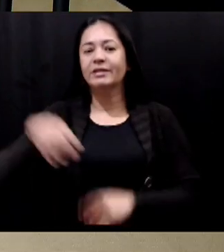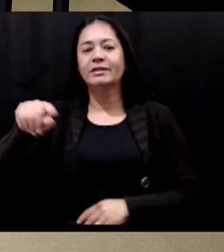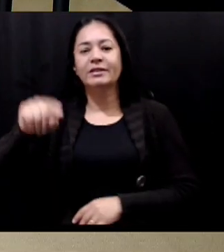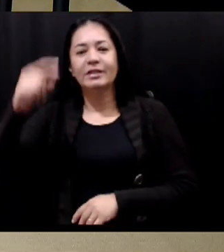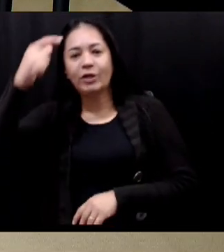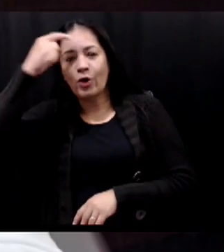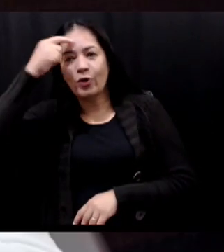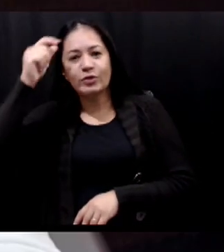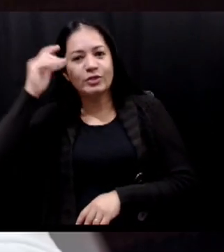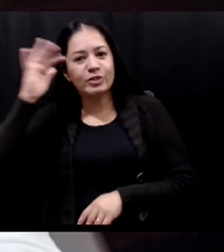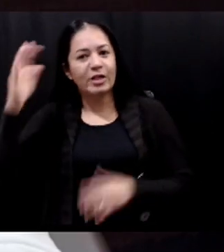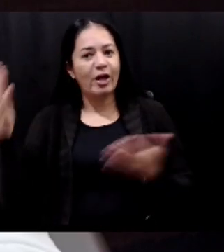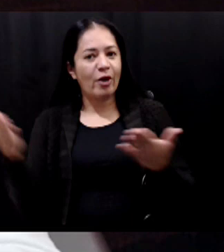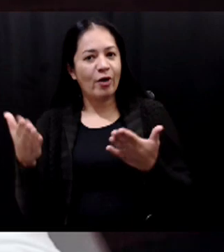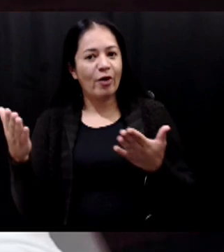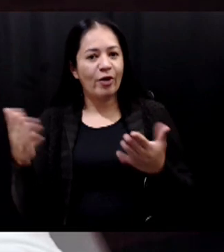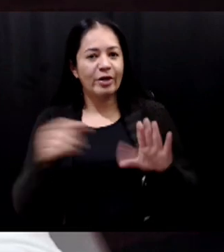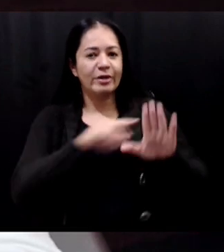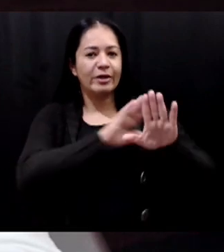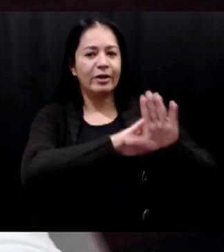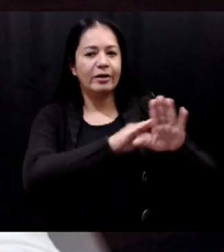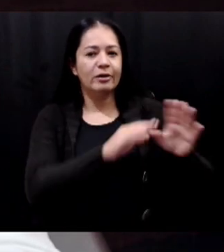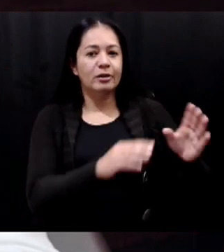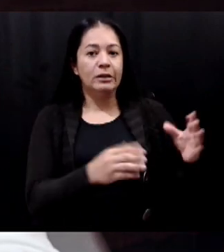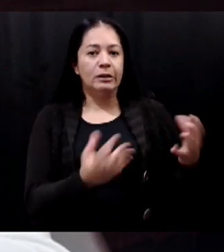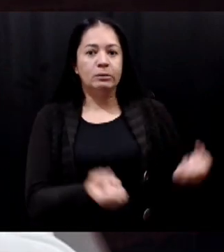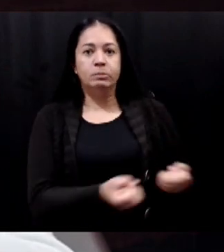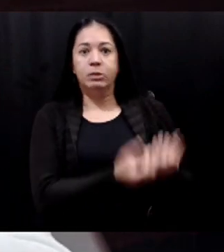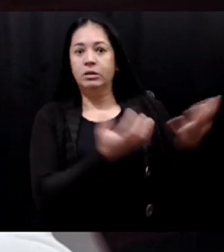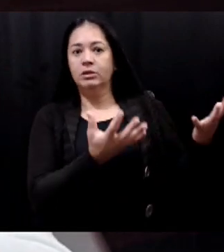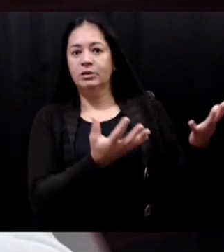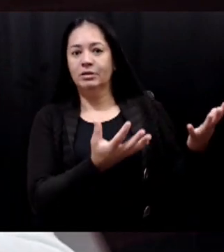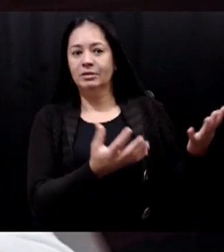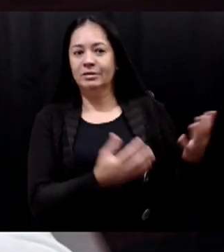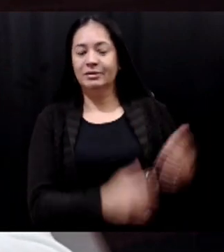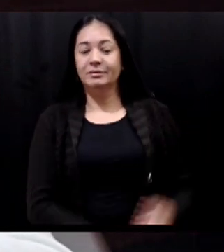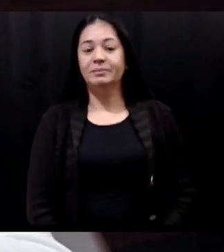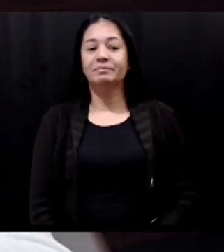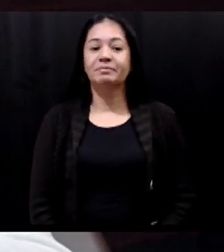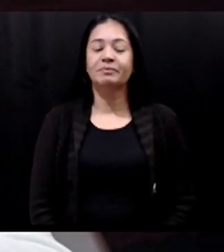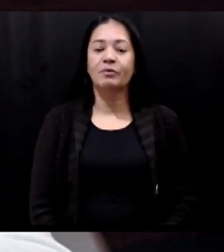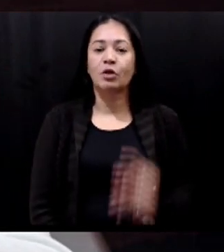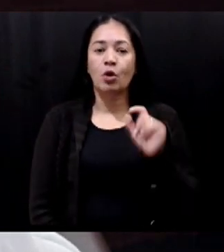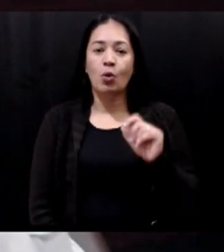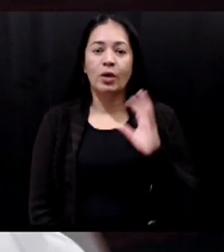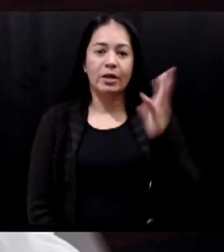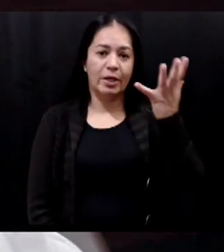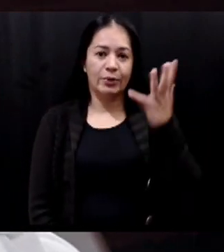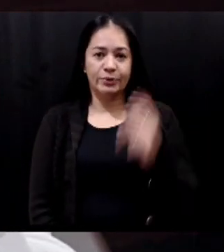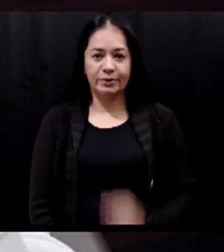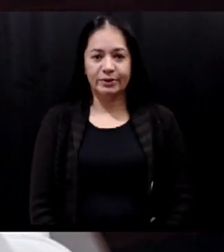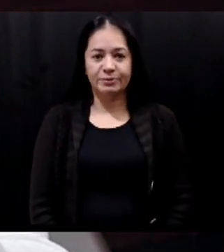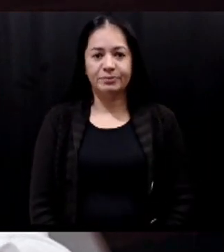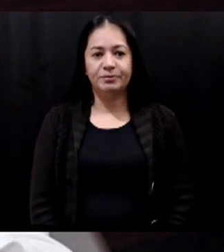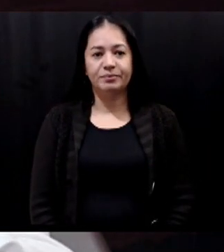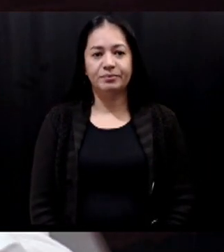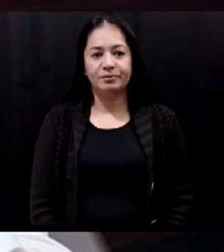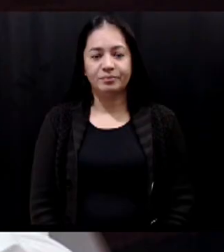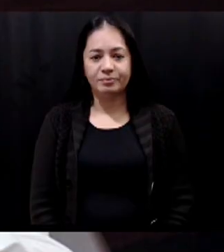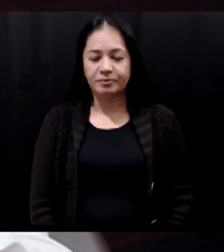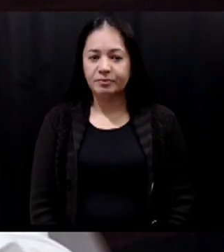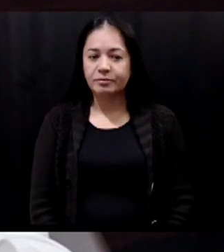de surpresas, né? A nossa caixa preta do avião, né? O que acontece, né? É muito importante a gente